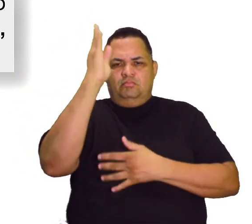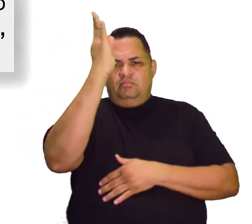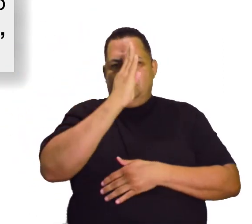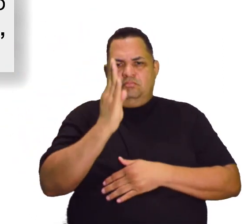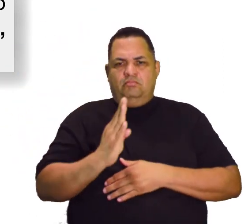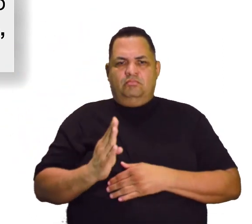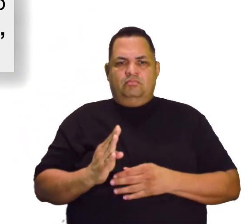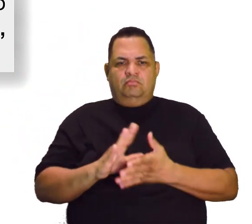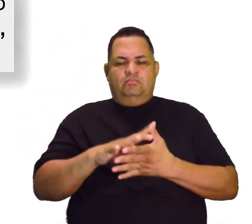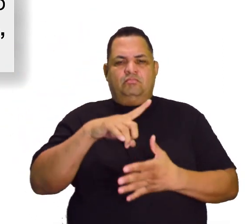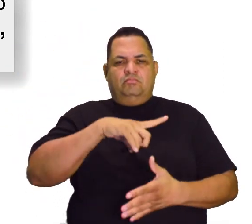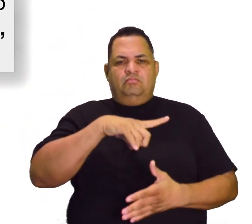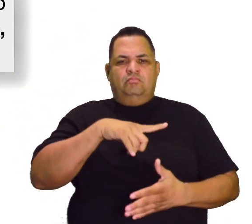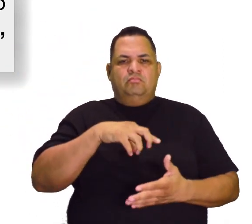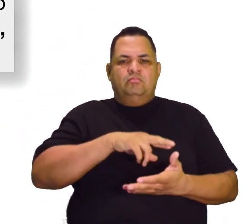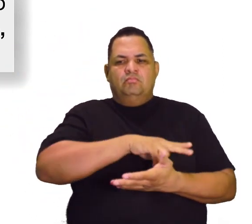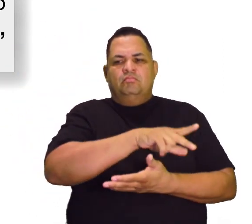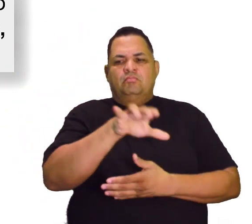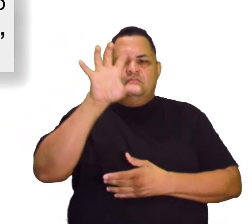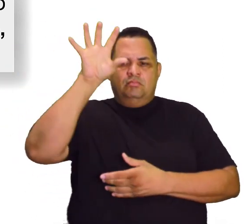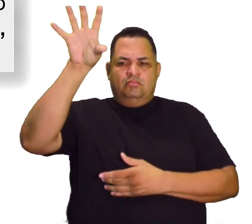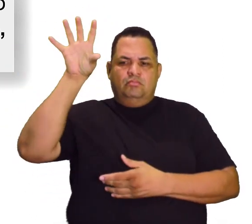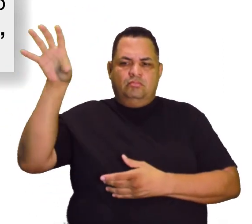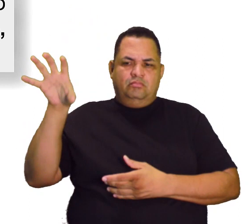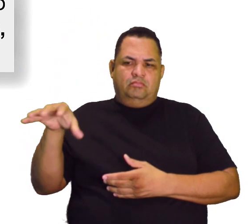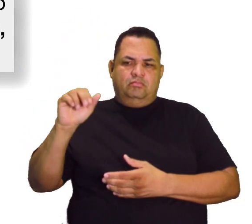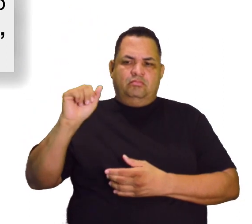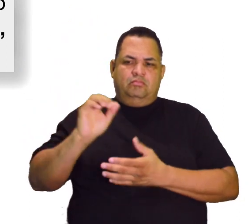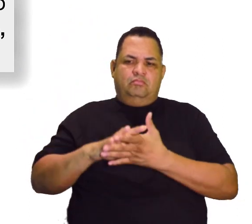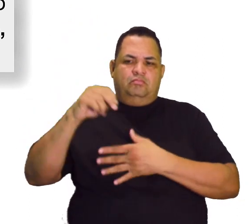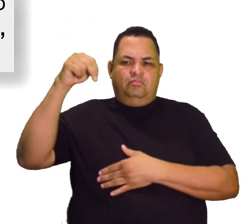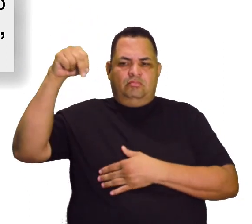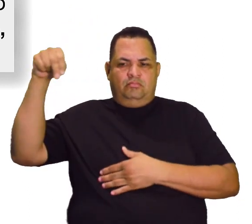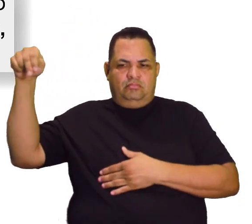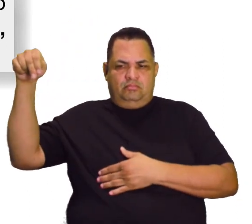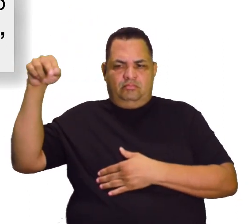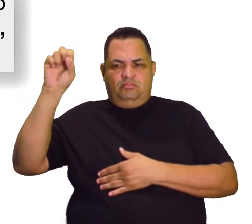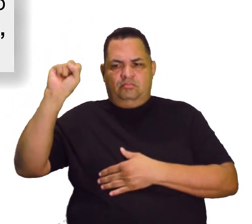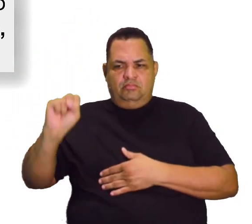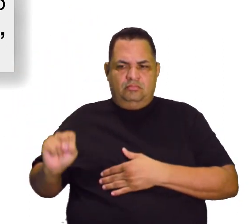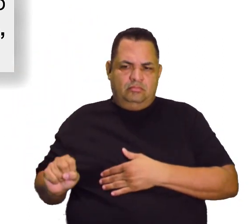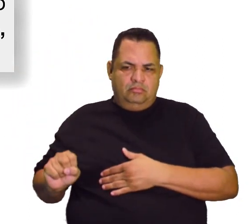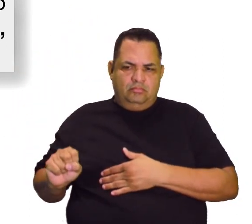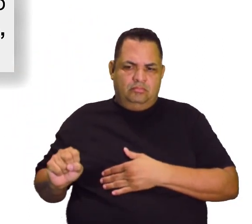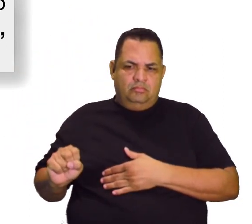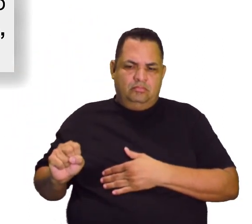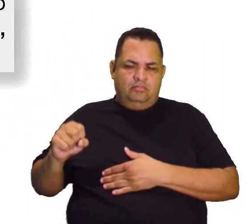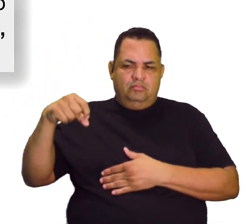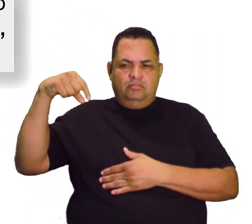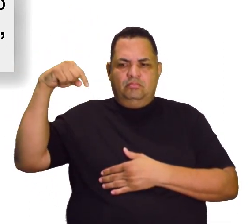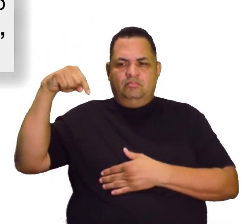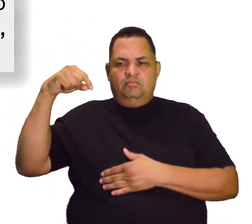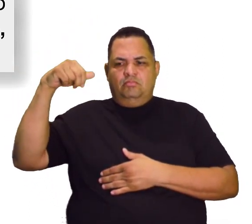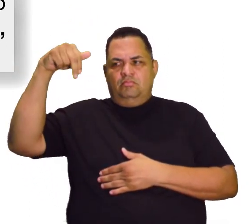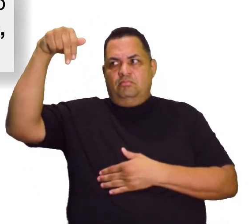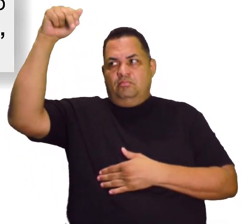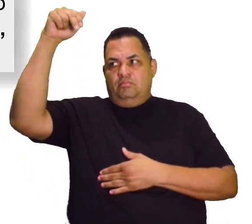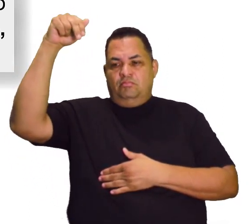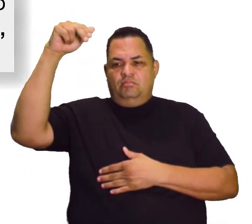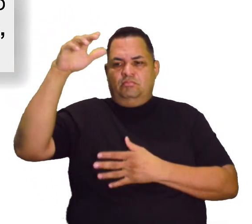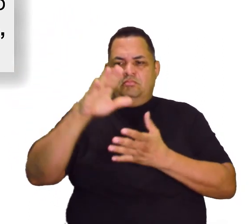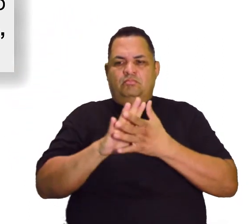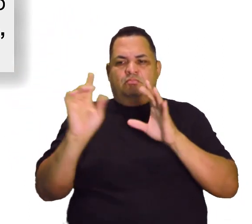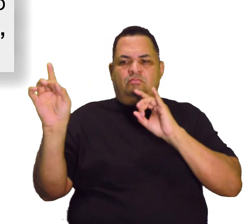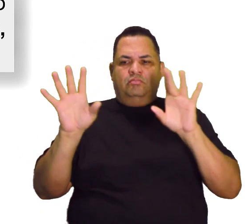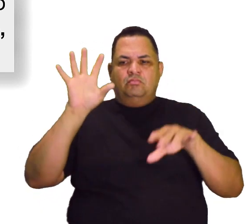exemplo, o Brasil tem várias regiões Nordeste, Sul, aqui o Norte.